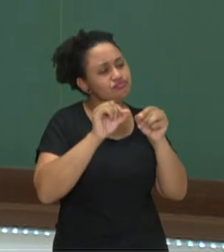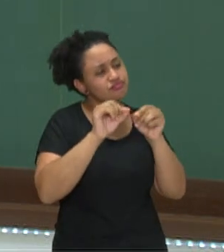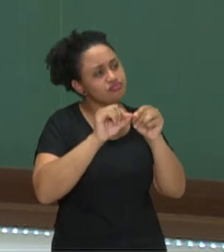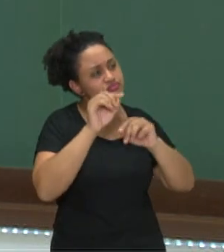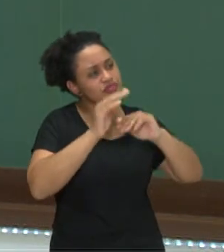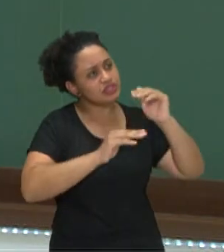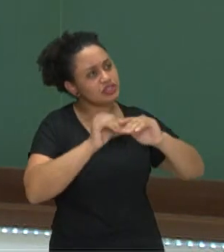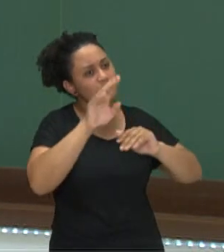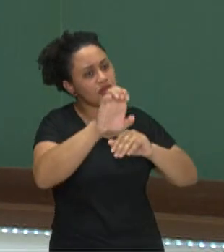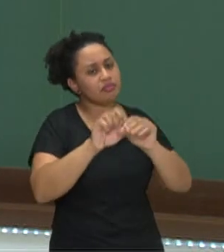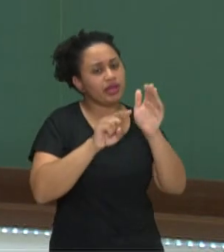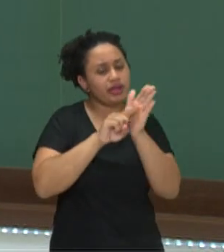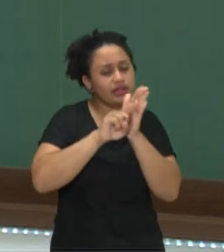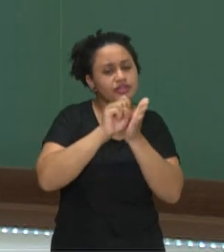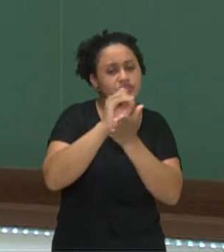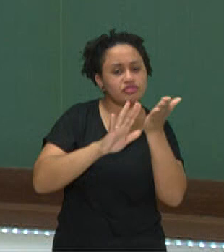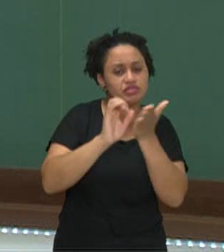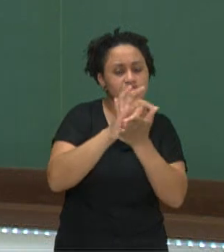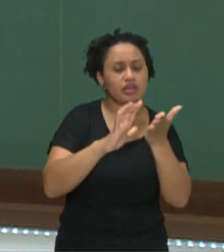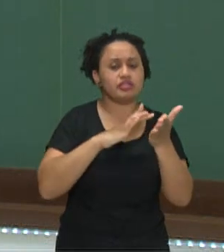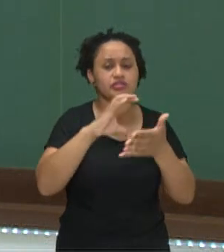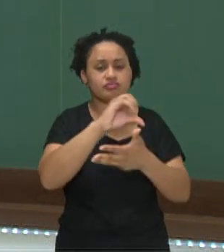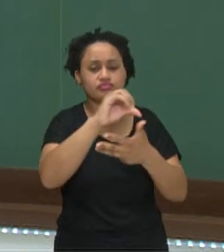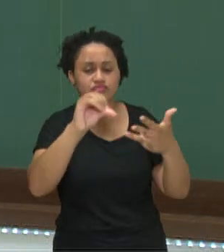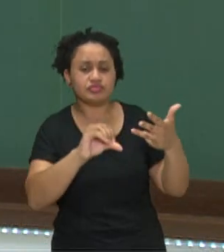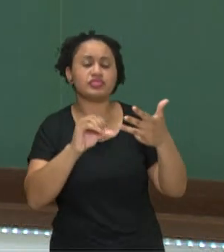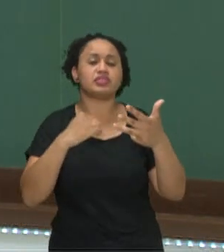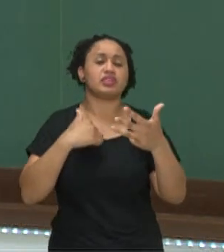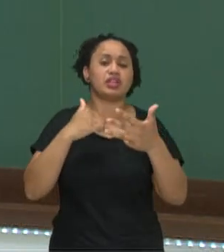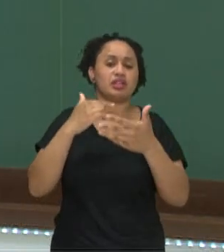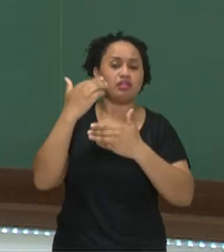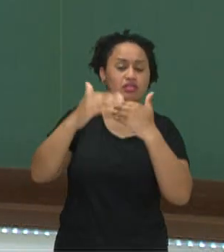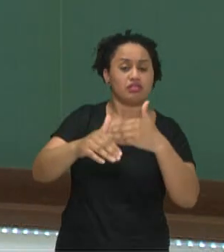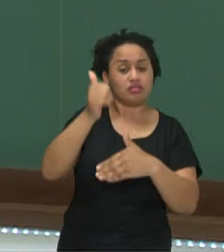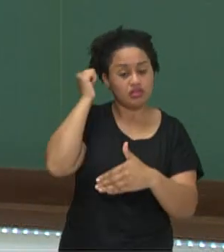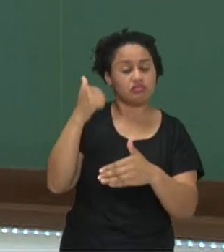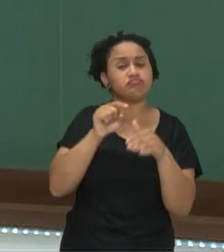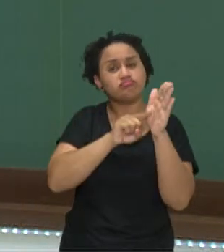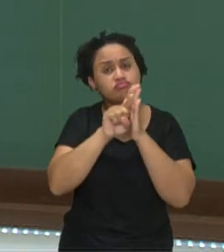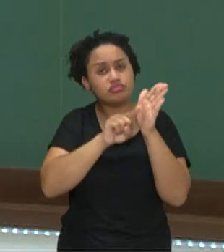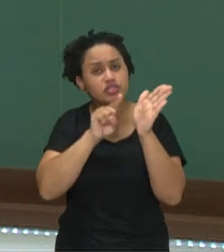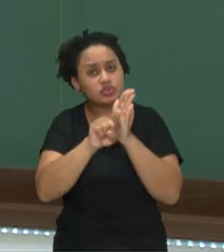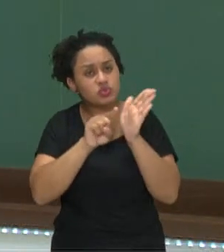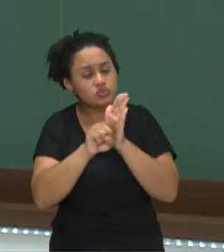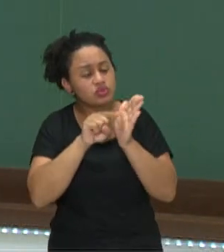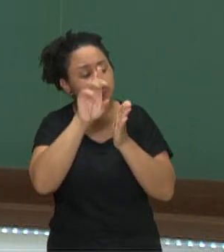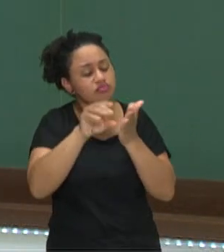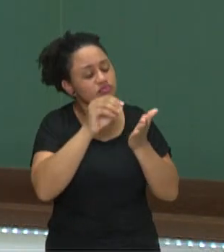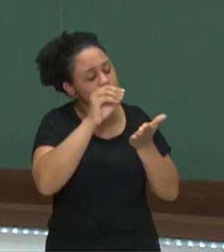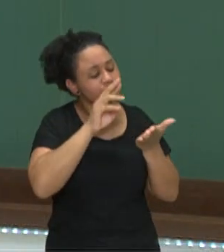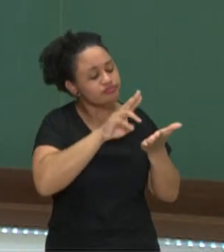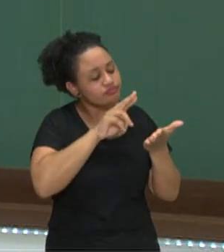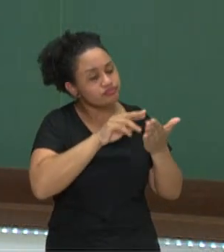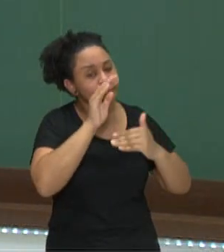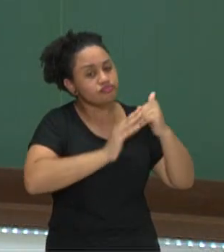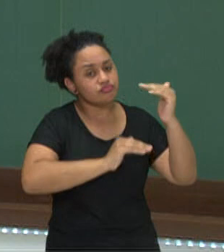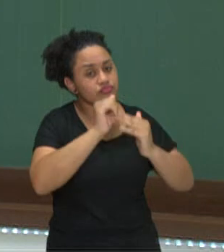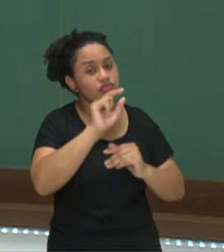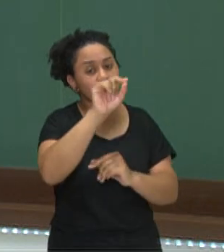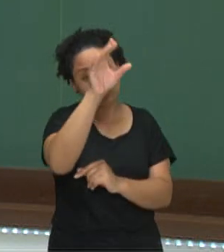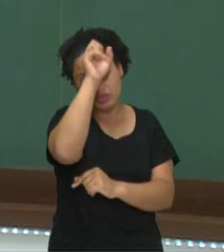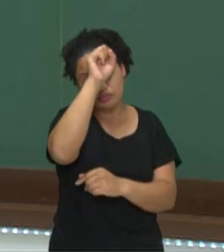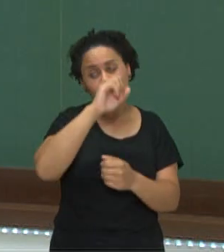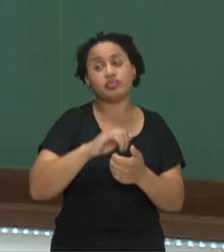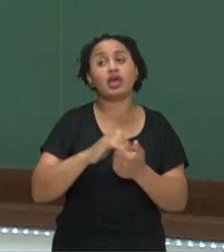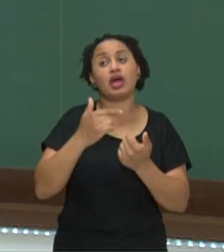pegar exercícios de vestibular, de Enem, vou procurar bancos de questões e vou praticar aquilo que eu aprendi. Eu aprendi o